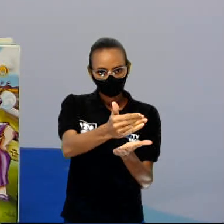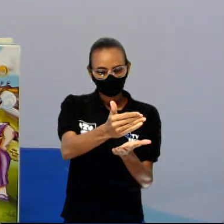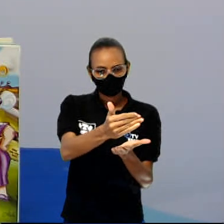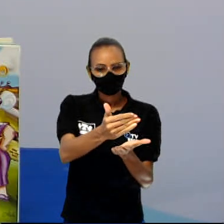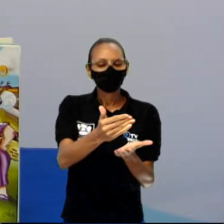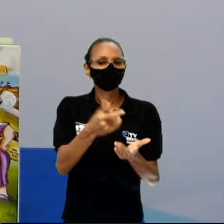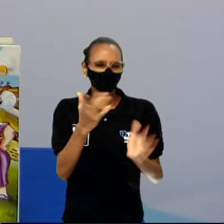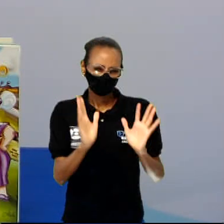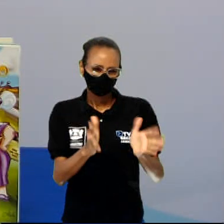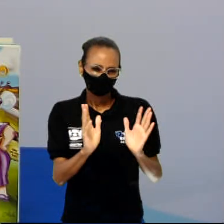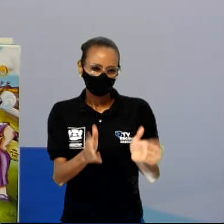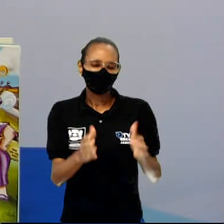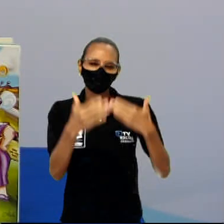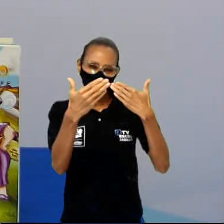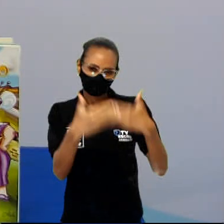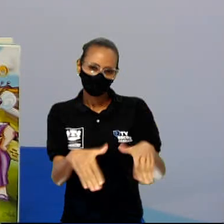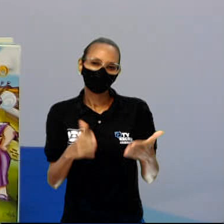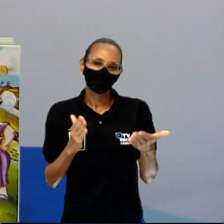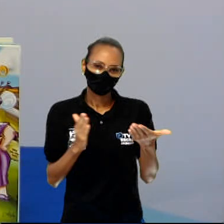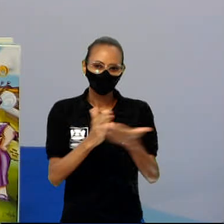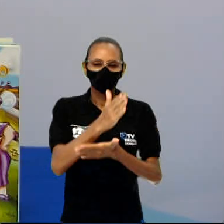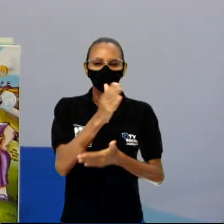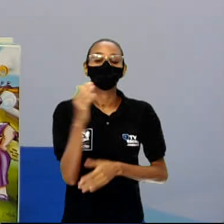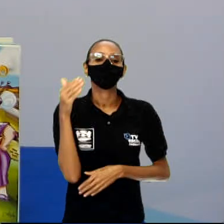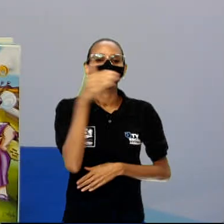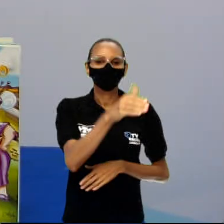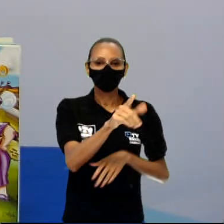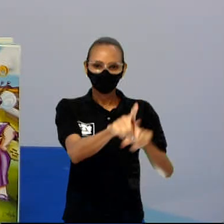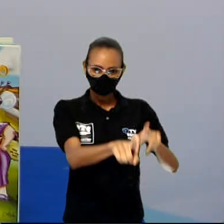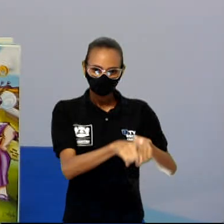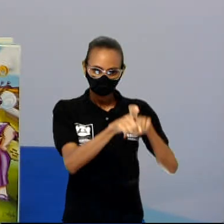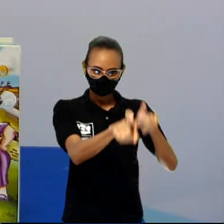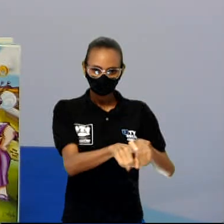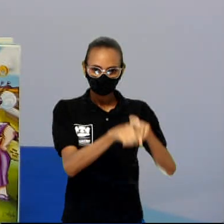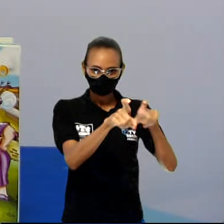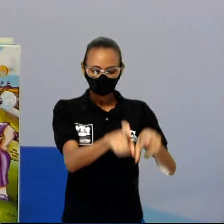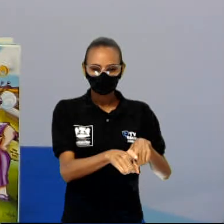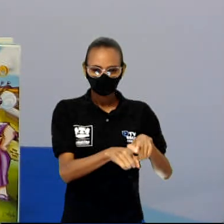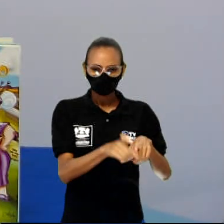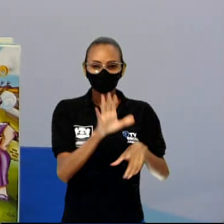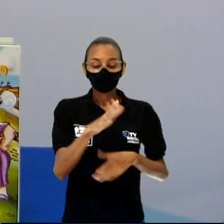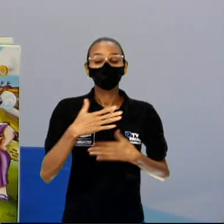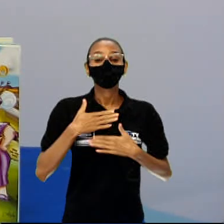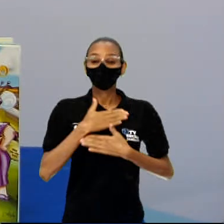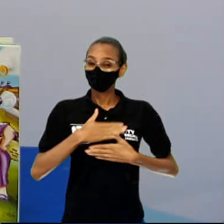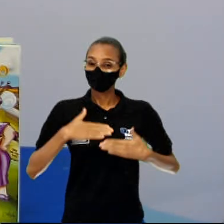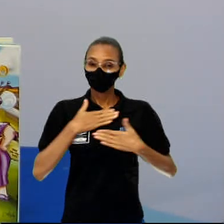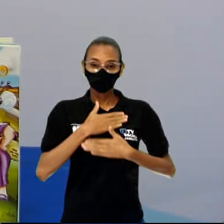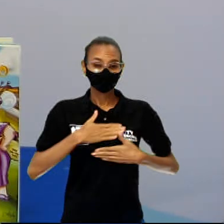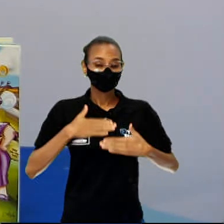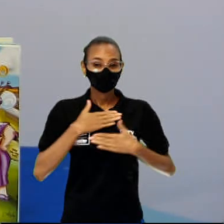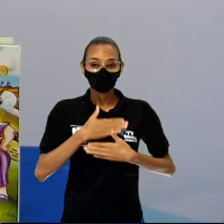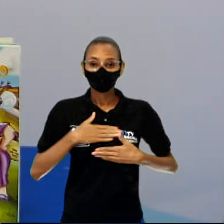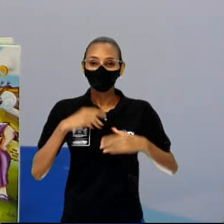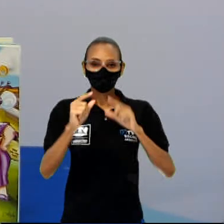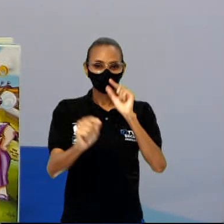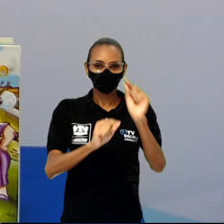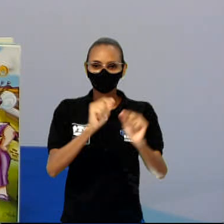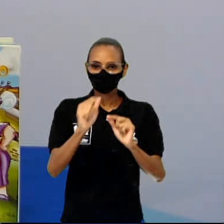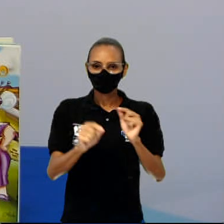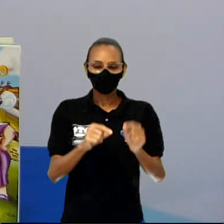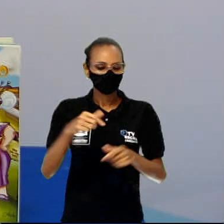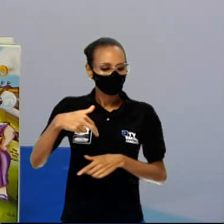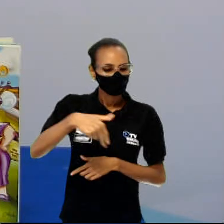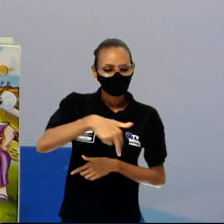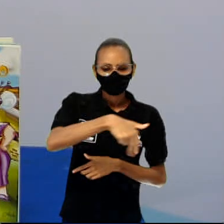boas notas, ficaram de férias logo cedo e foram para lá. Olha, o que eles mais gostavam era de fazer essas andanças por